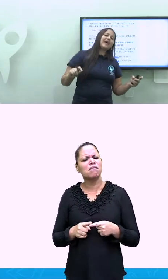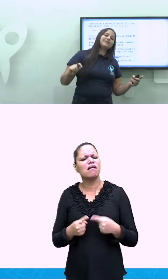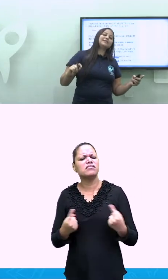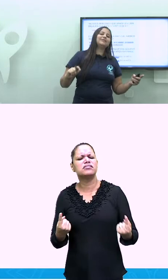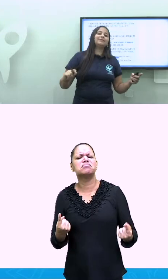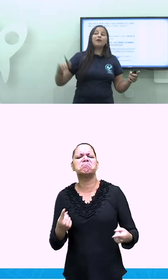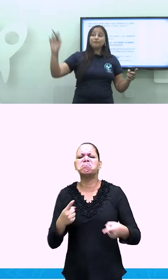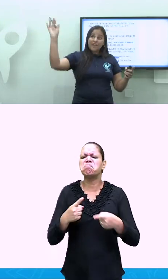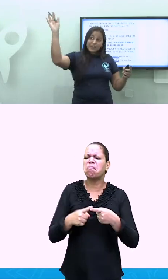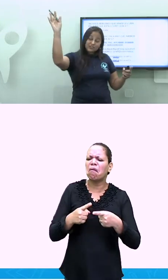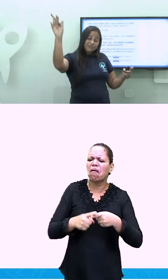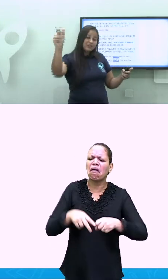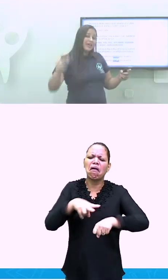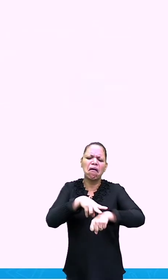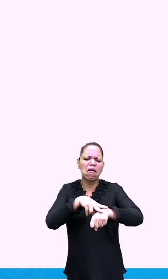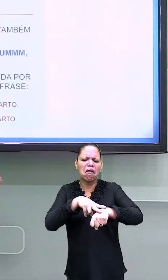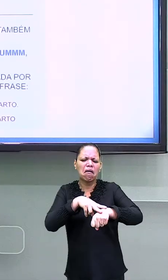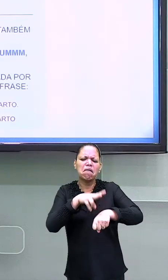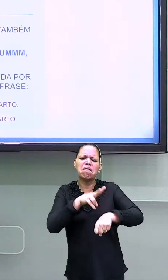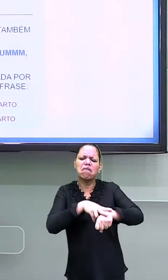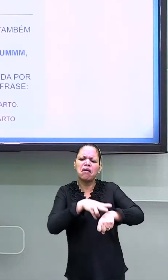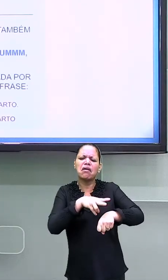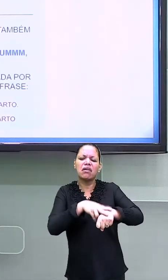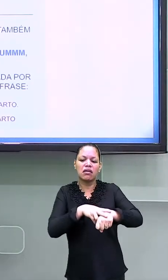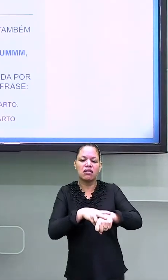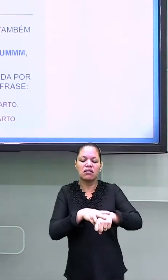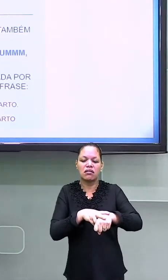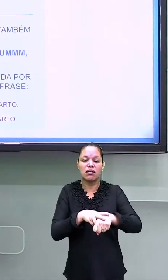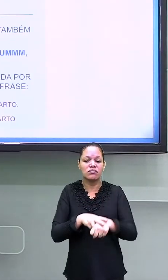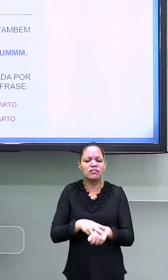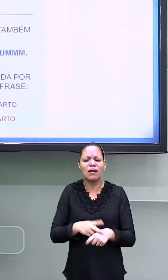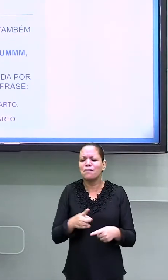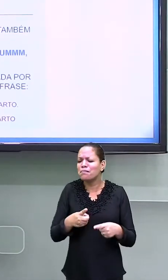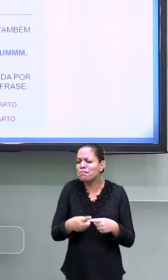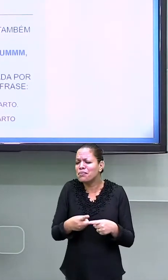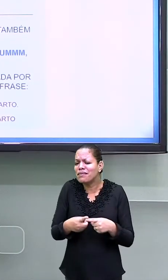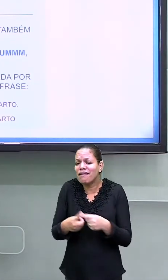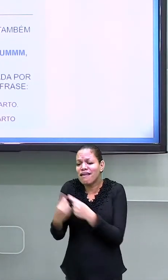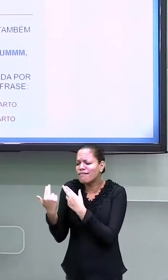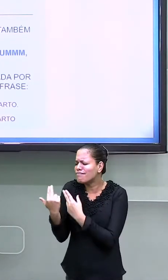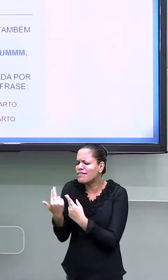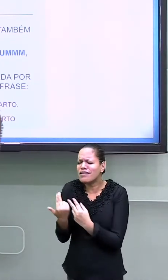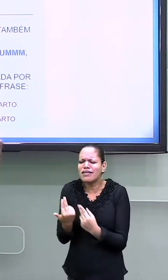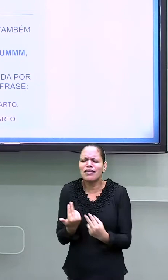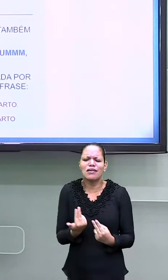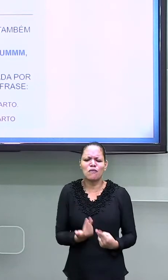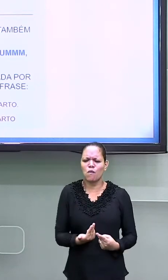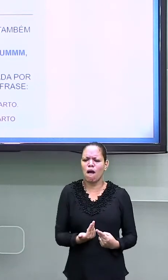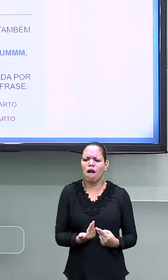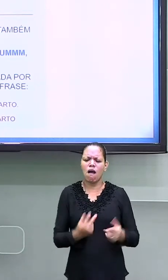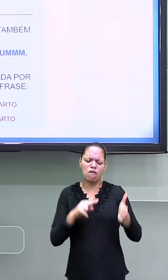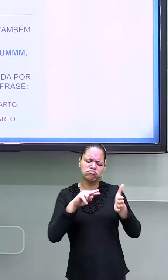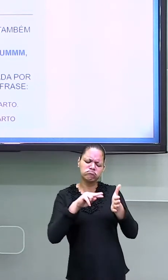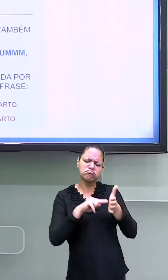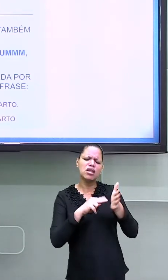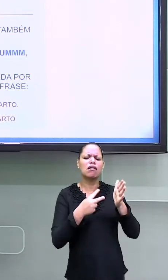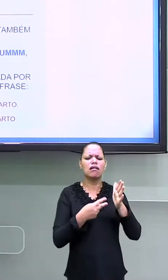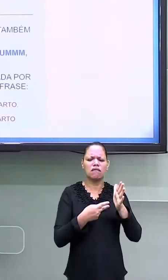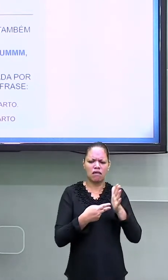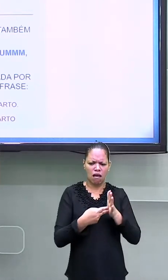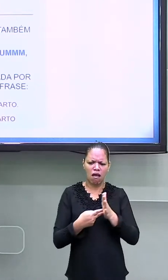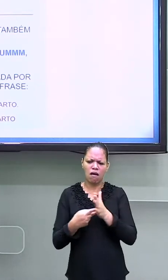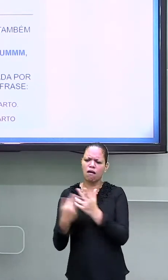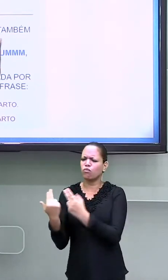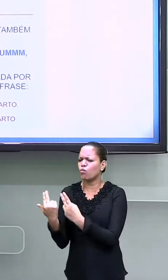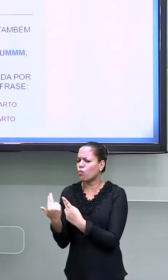a vidraça. Fecha a vidraça de casa. É a mesma coisa, né, no sentido de janela. Cuidado com a